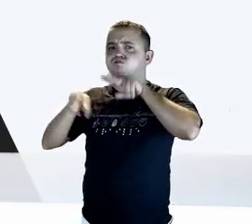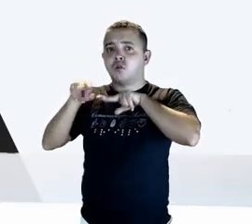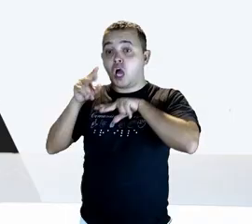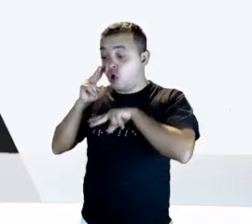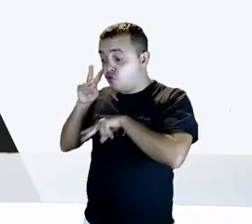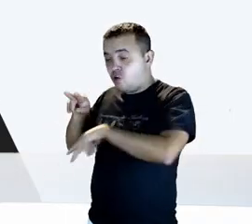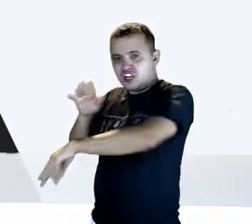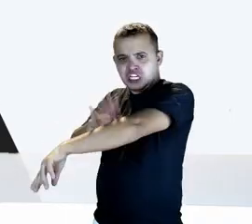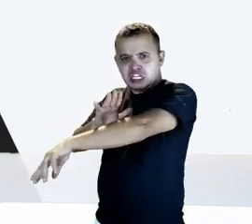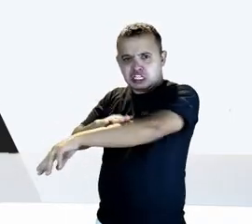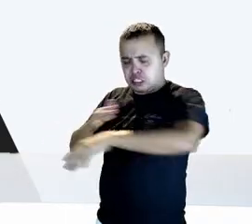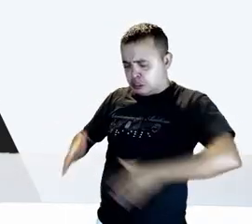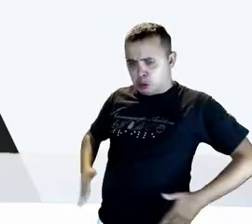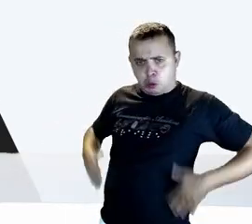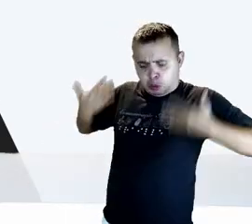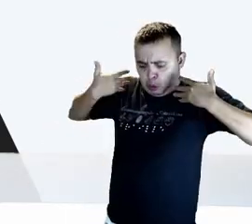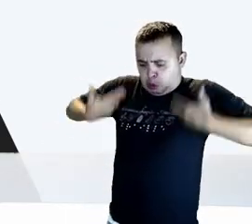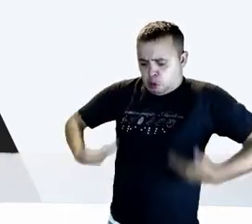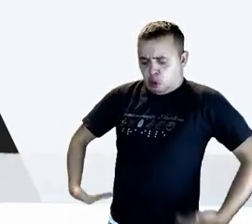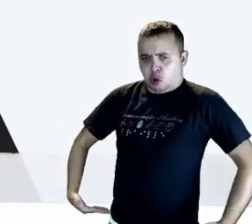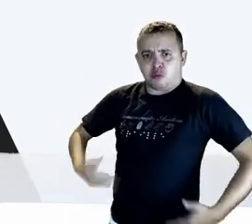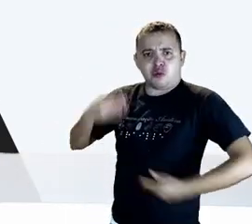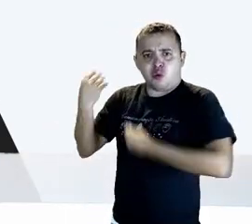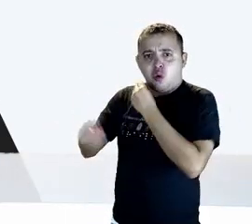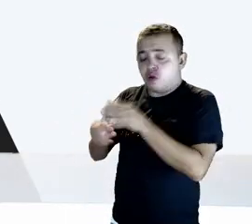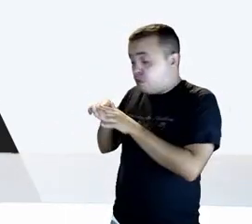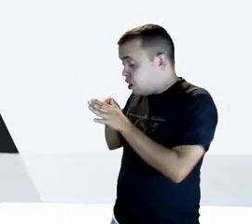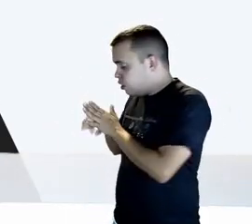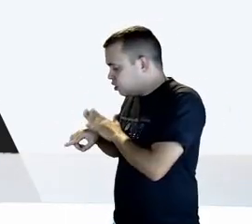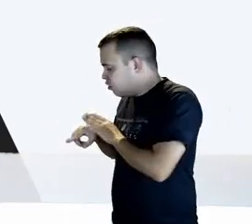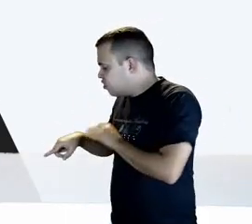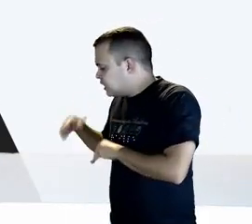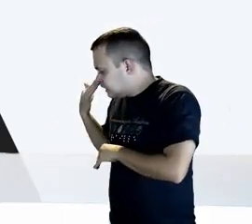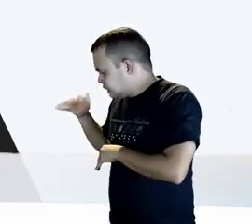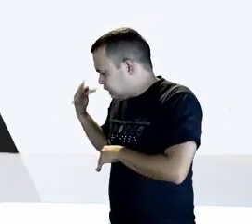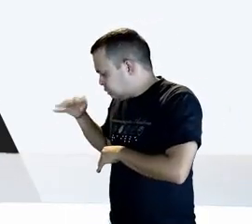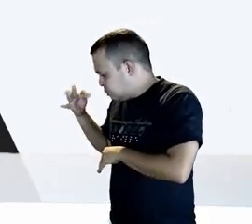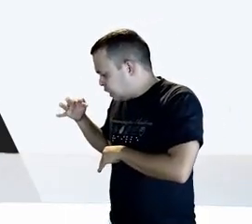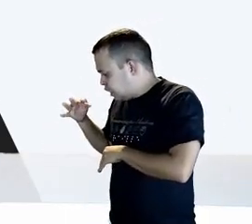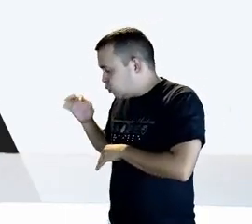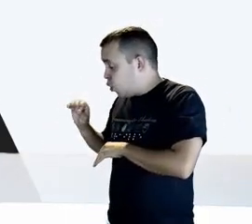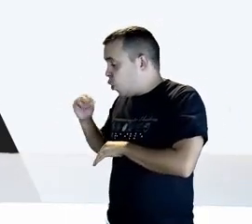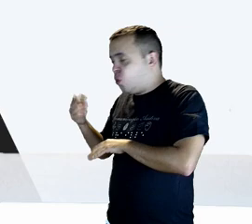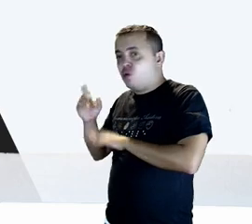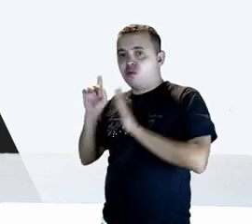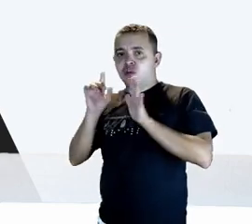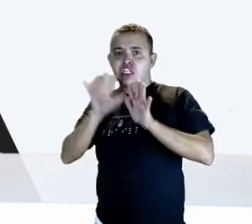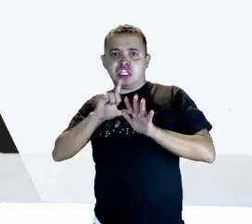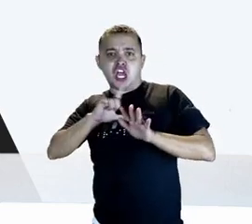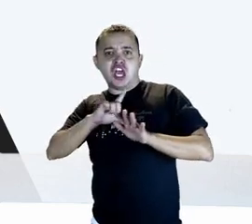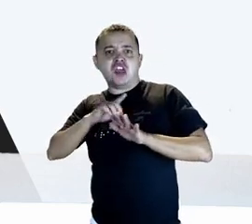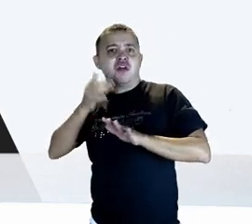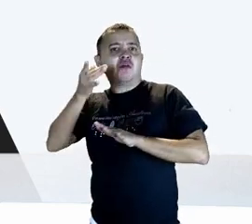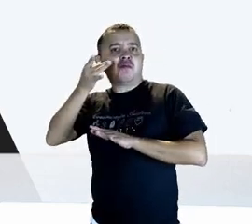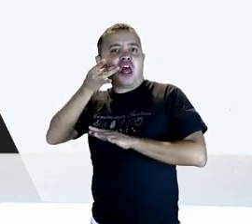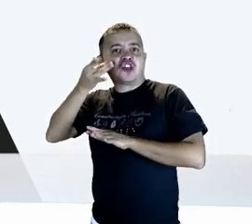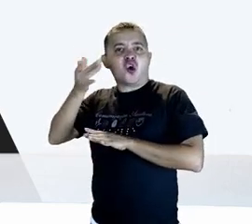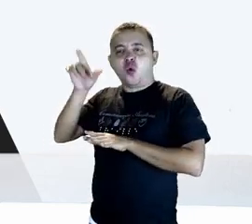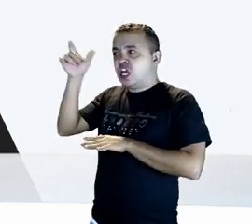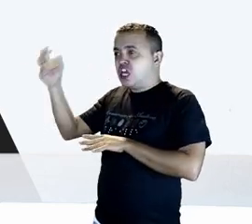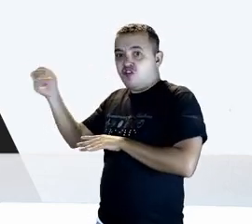lesão, questionando a vítima, seus parentes e as